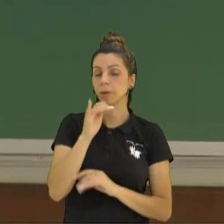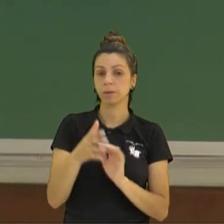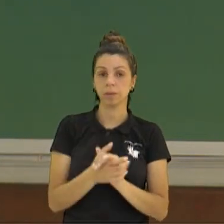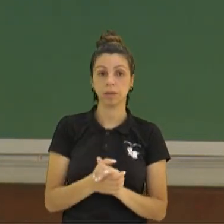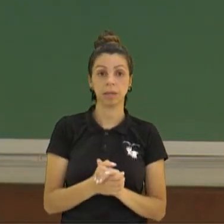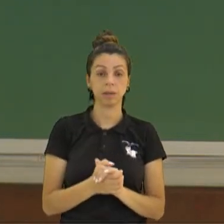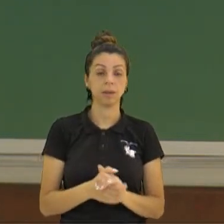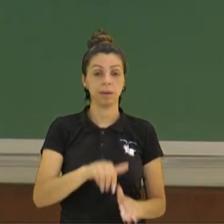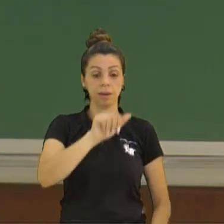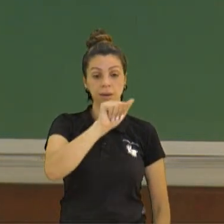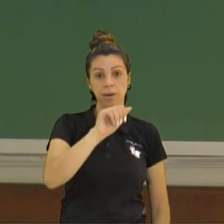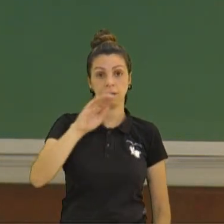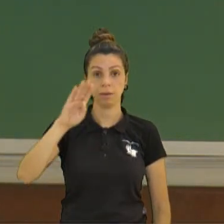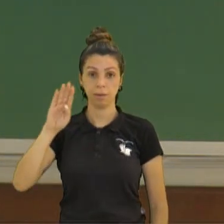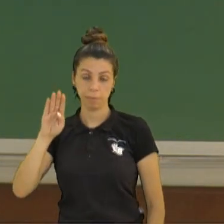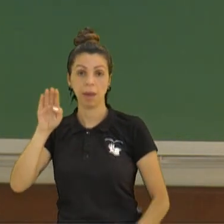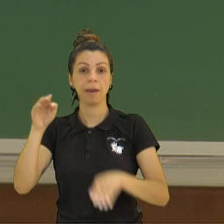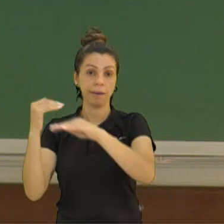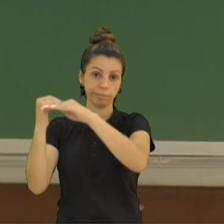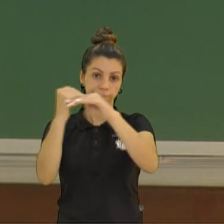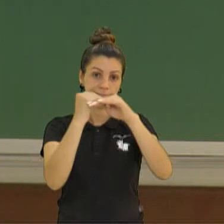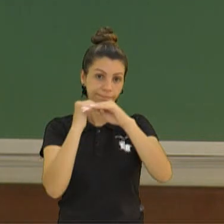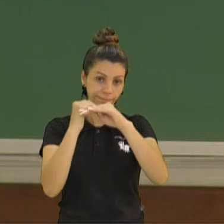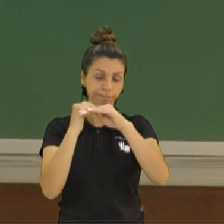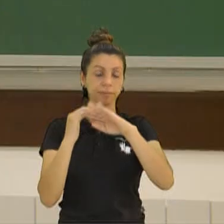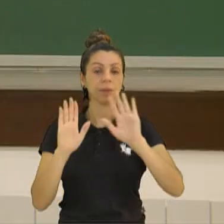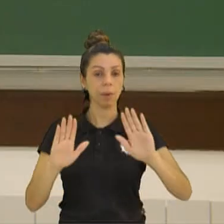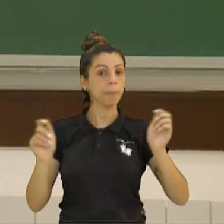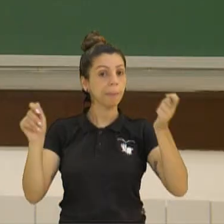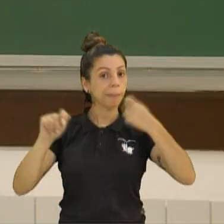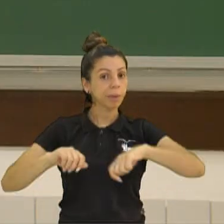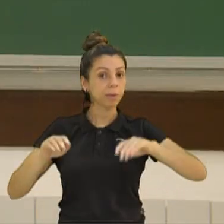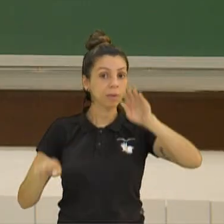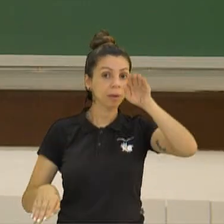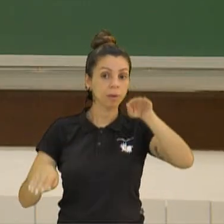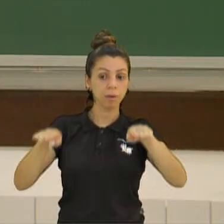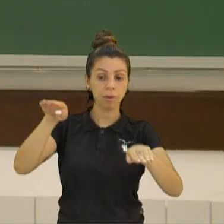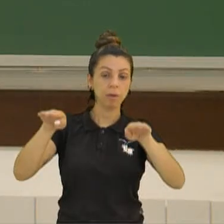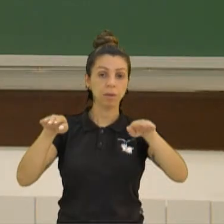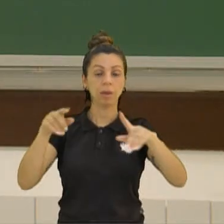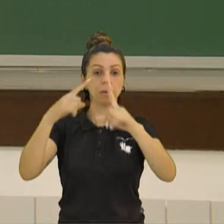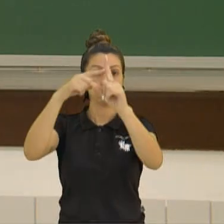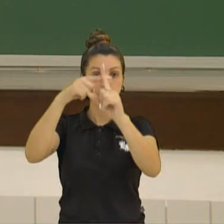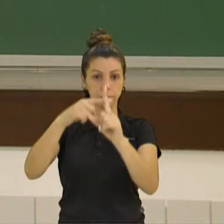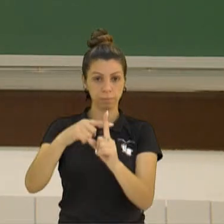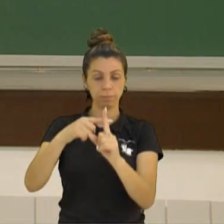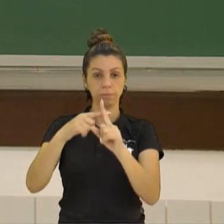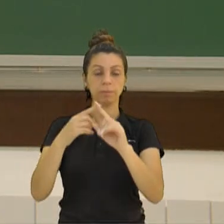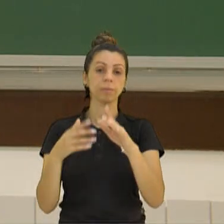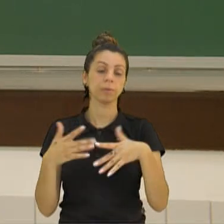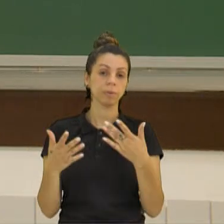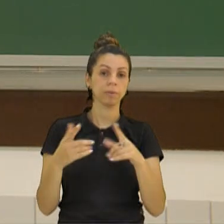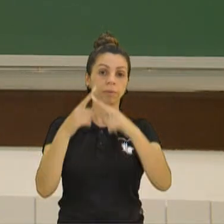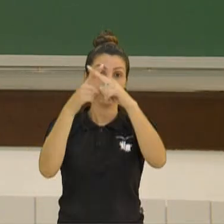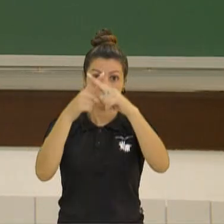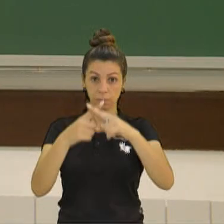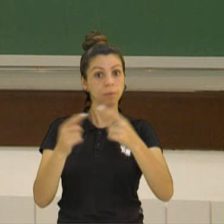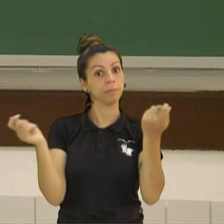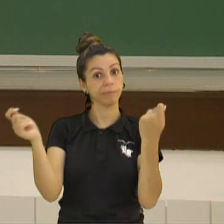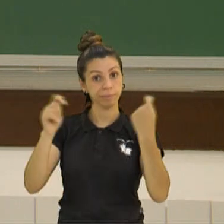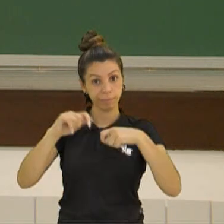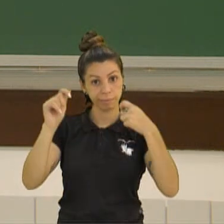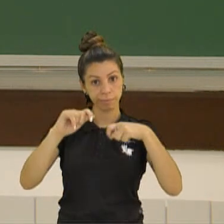grandezas A e B são proporcionais. Então tem que existir uma relação de multiplicação ali, de alguma maneira, entre os valores que eu estou considerando